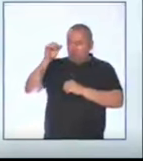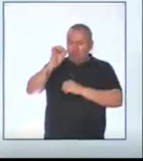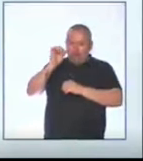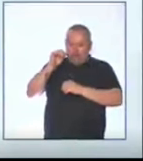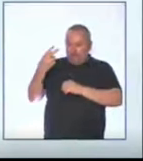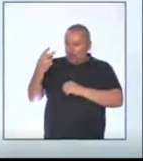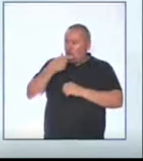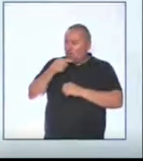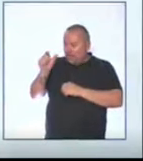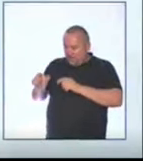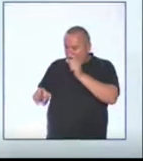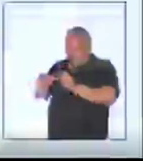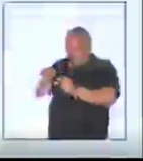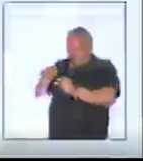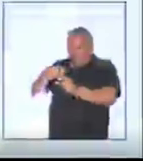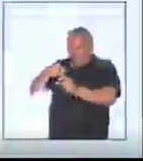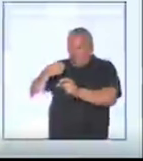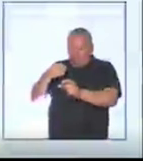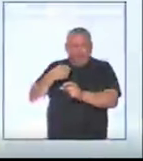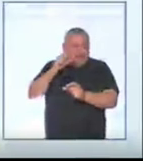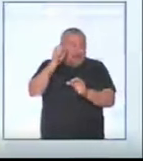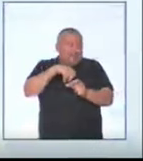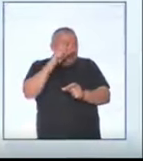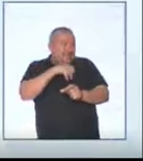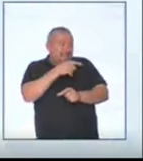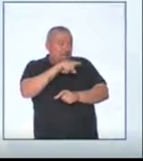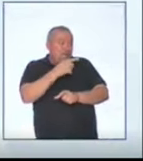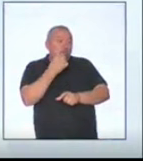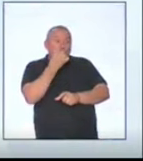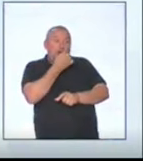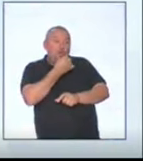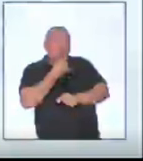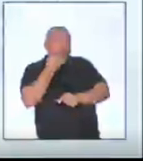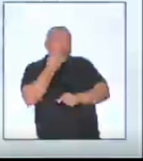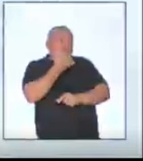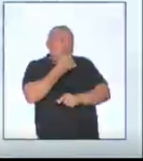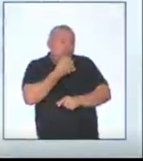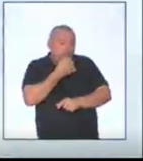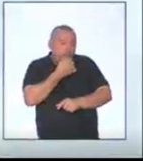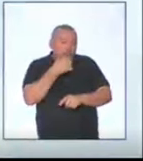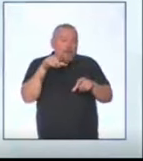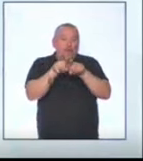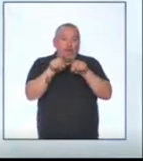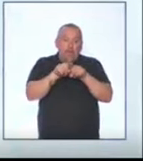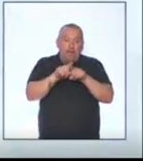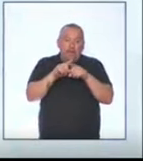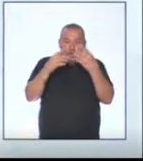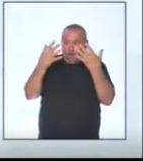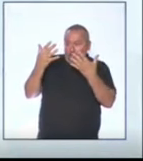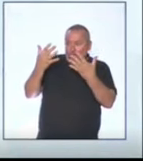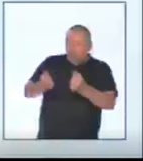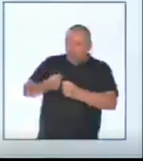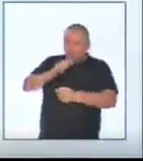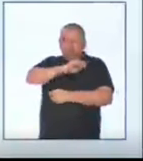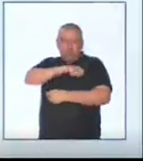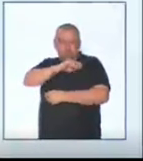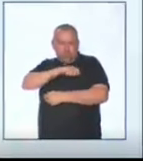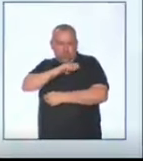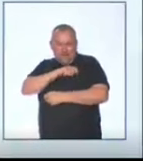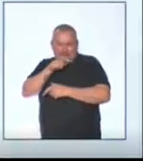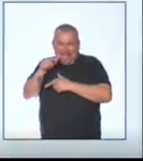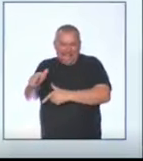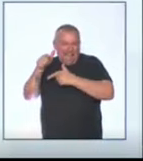garotos? Ah, isso aí! Vamos colocar batom. E vamos zoar com a cara